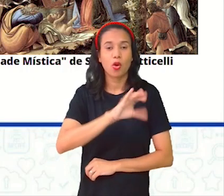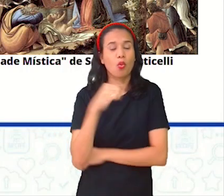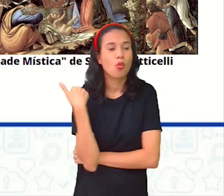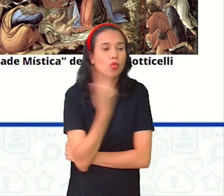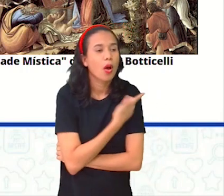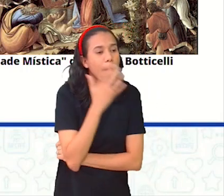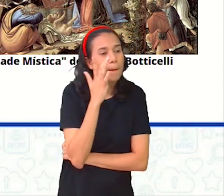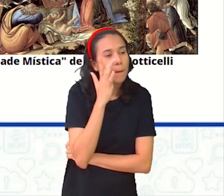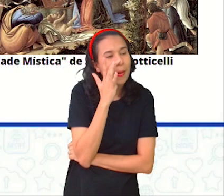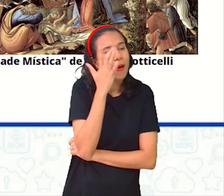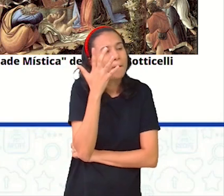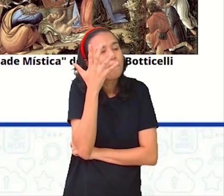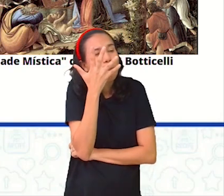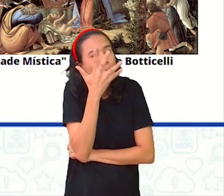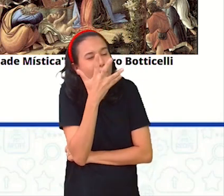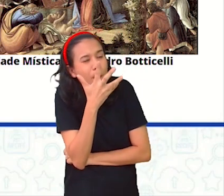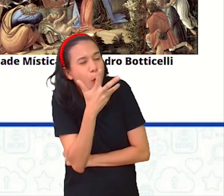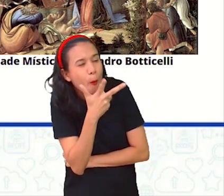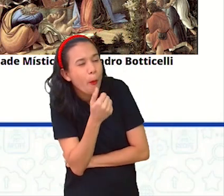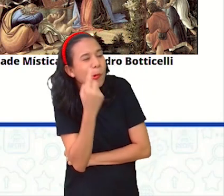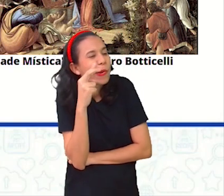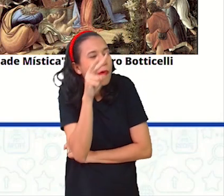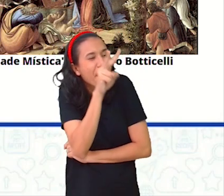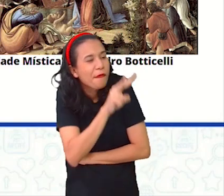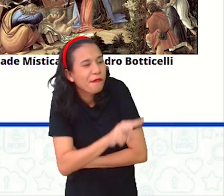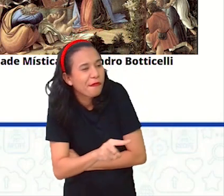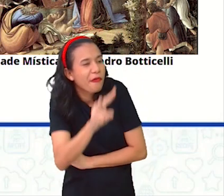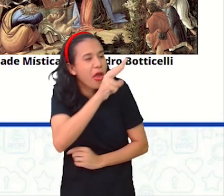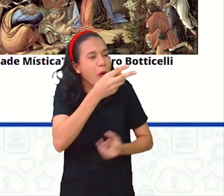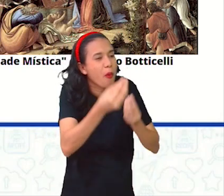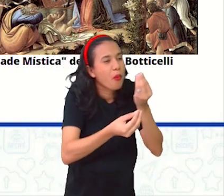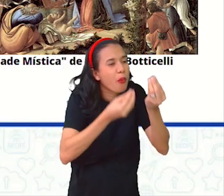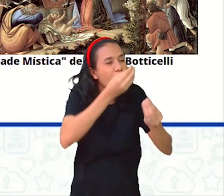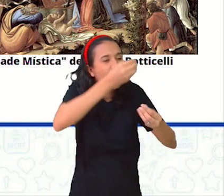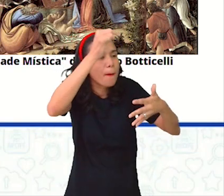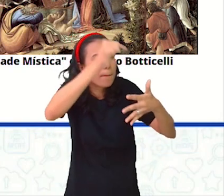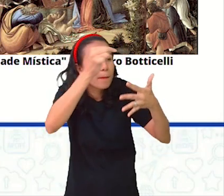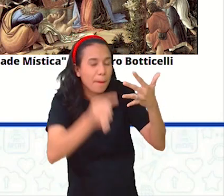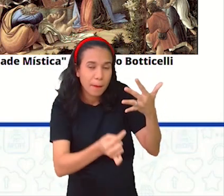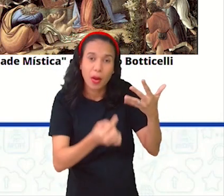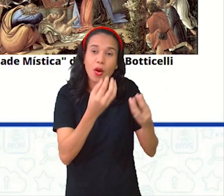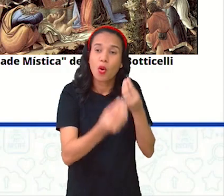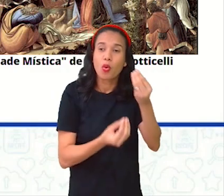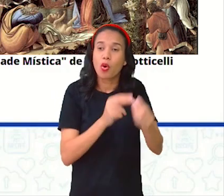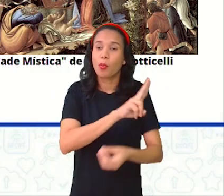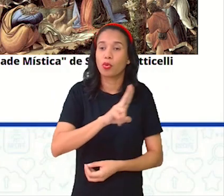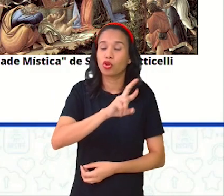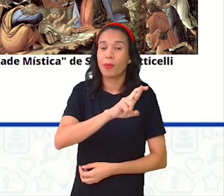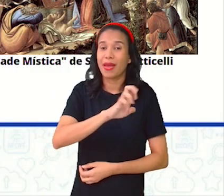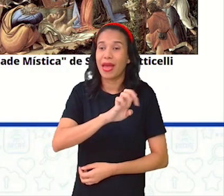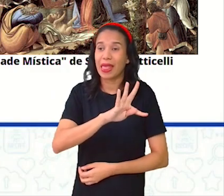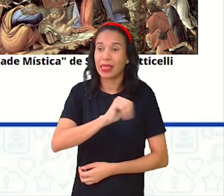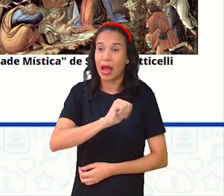Muito bonita a forma como o artista explorou esse elemento. Isso é um retábulo, essa obra da